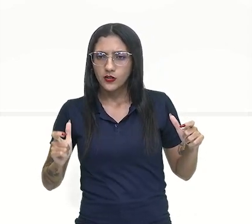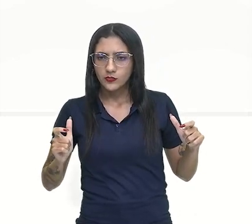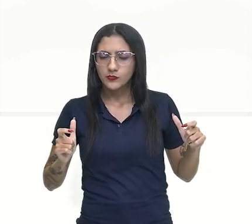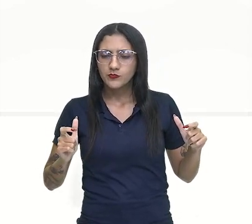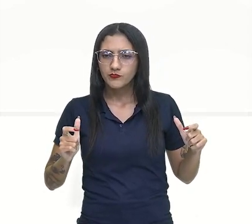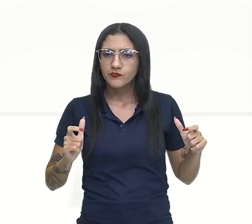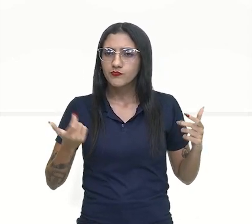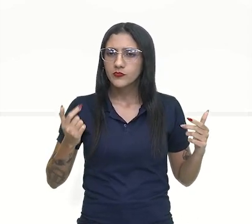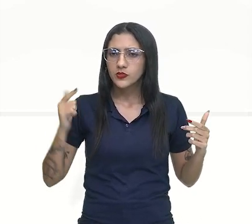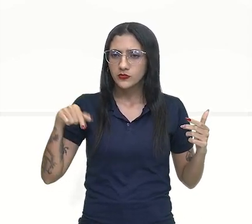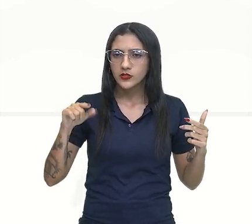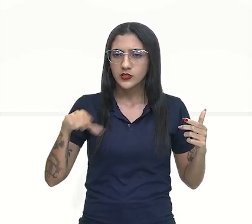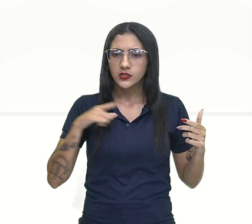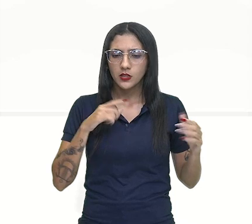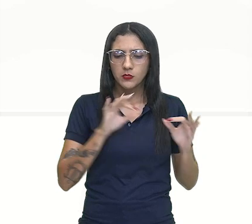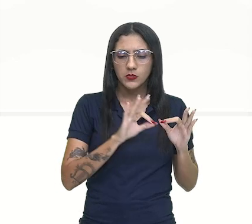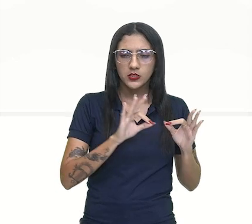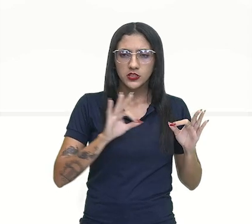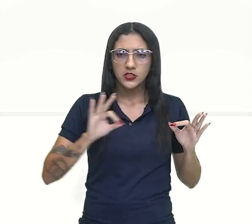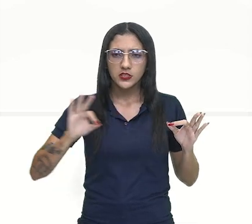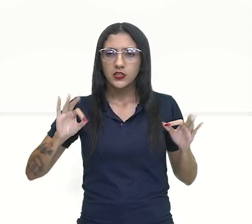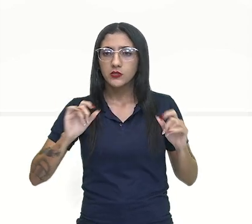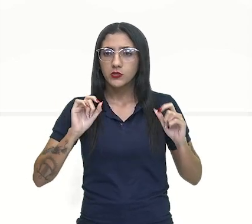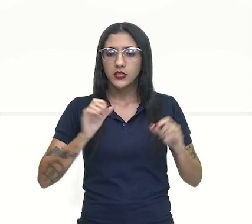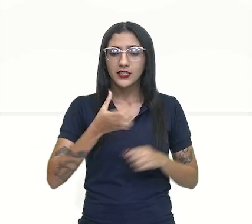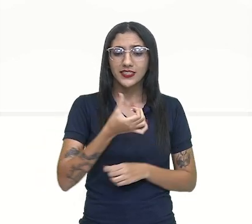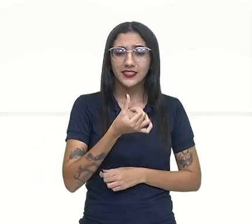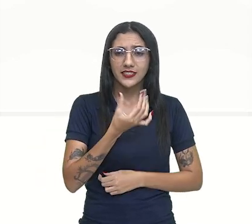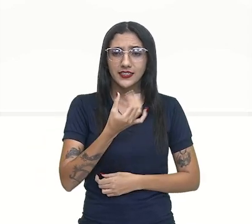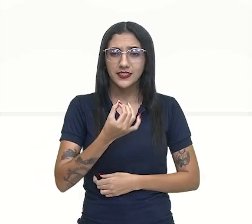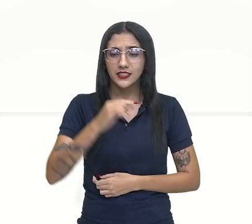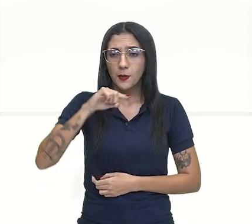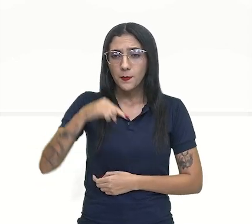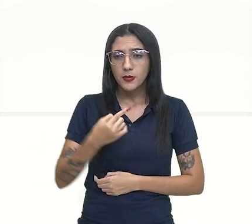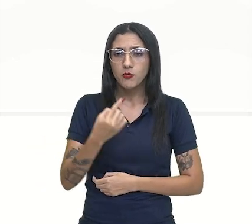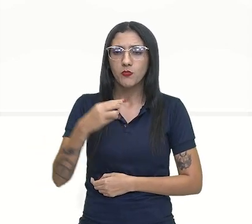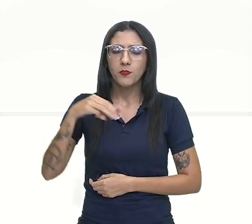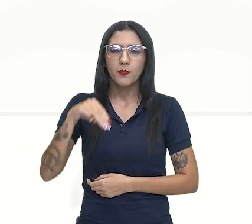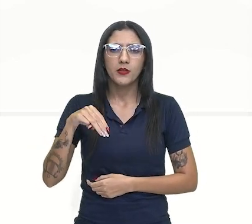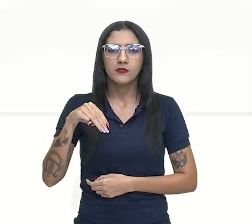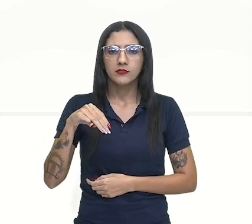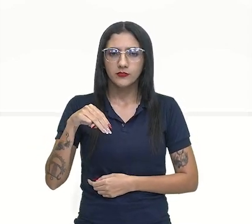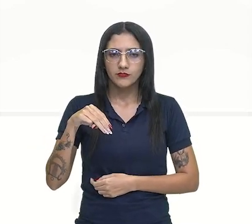Significa que ali existem 60.000 metros, né?